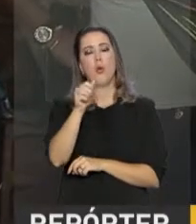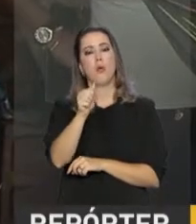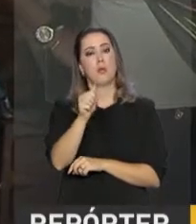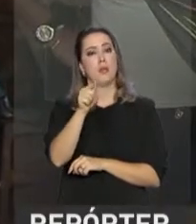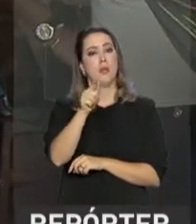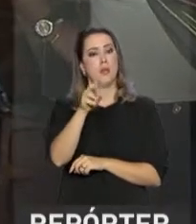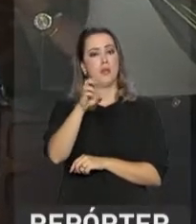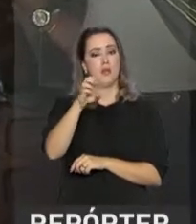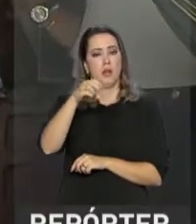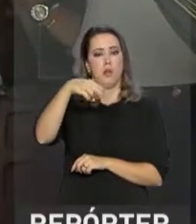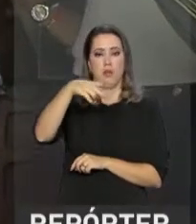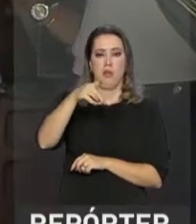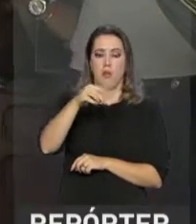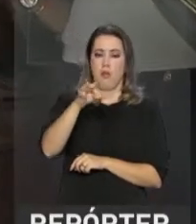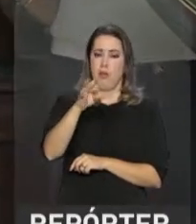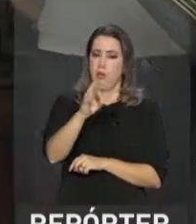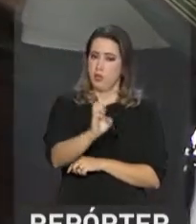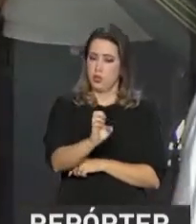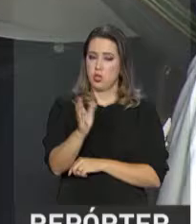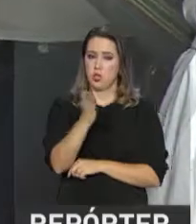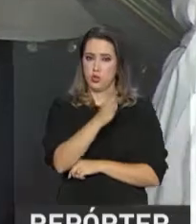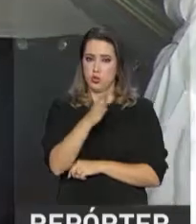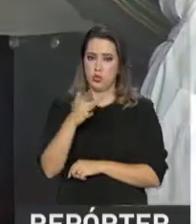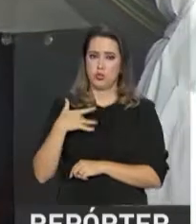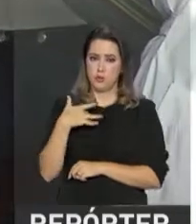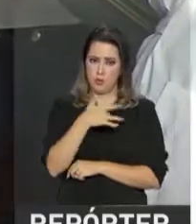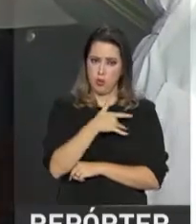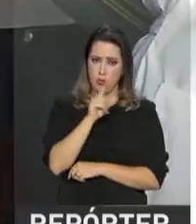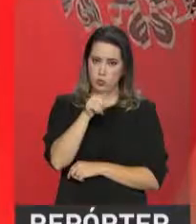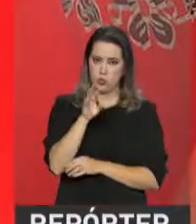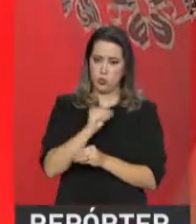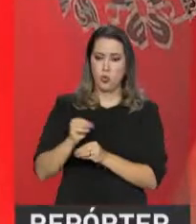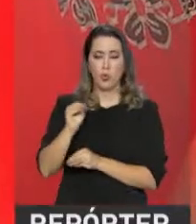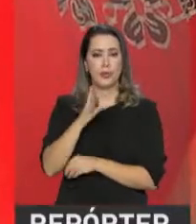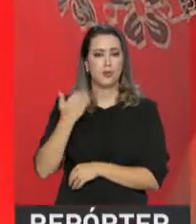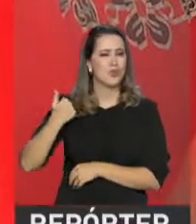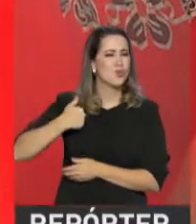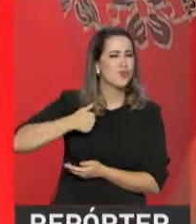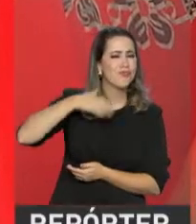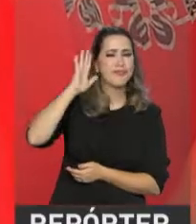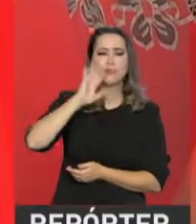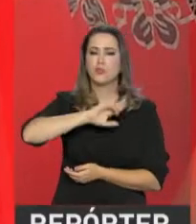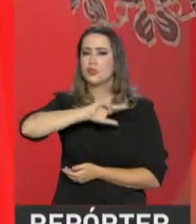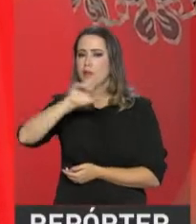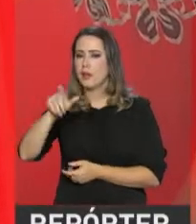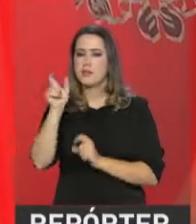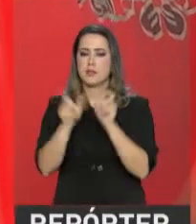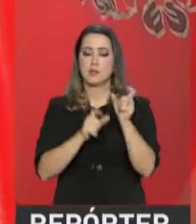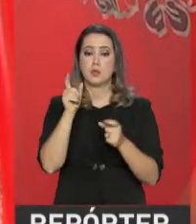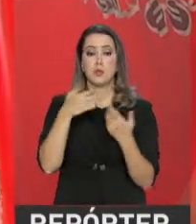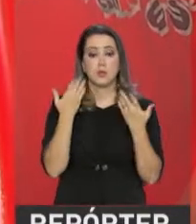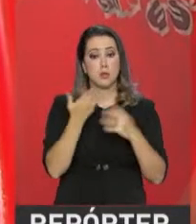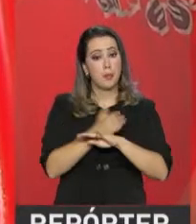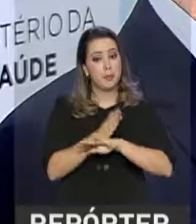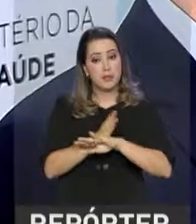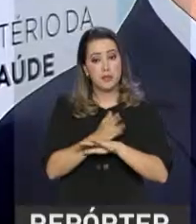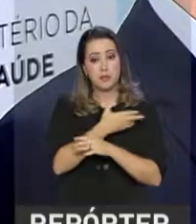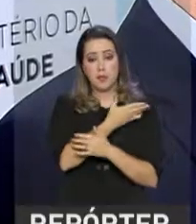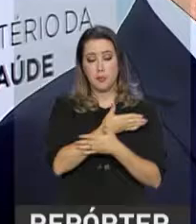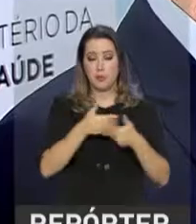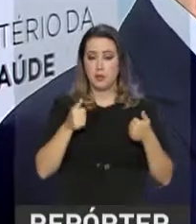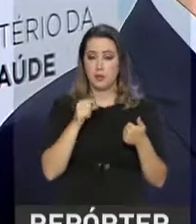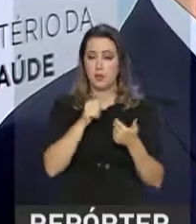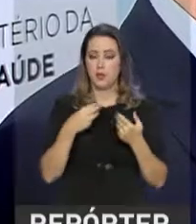de quase 129 milhões de brasileiros e para qualificar o trabalho desses profissionais o